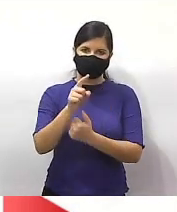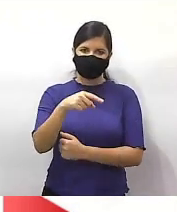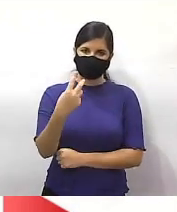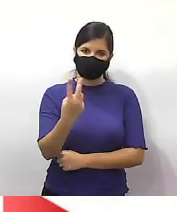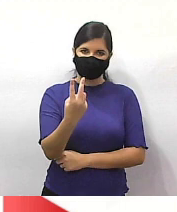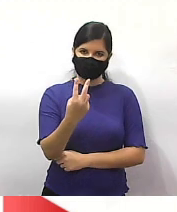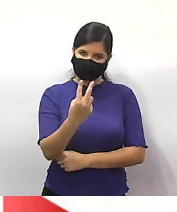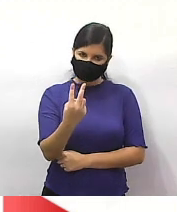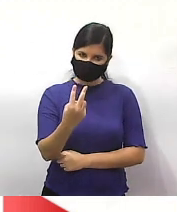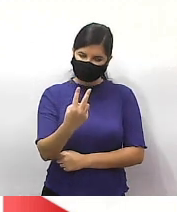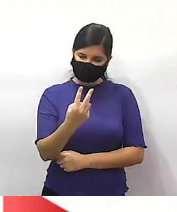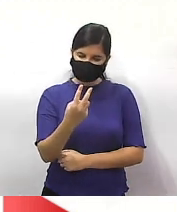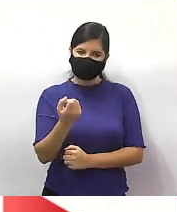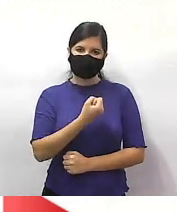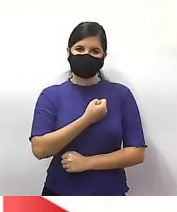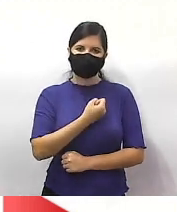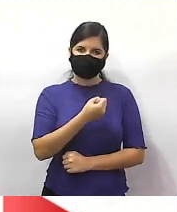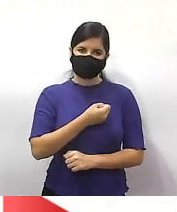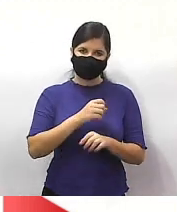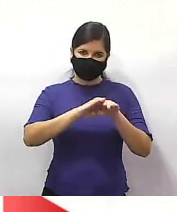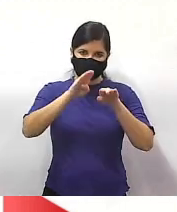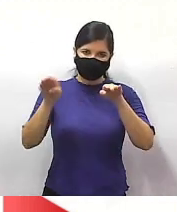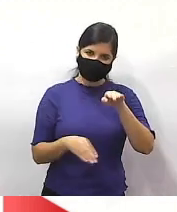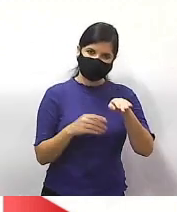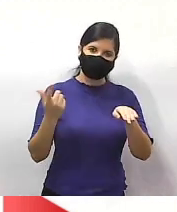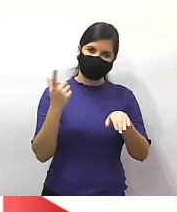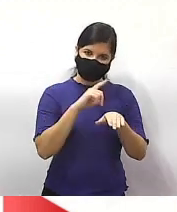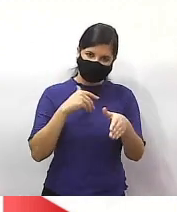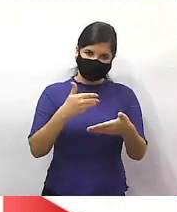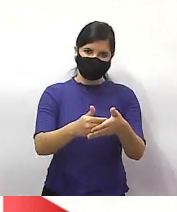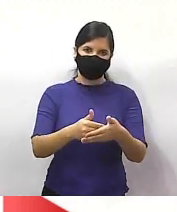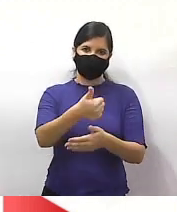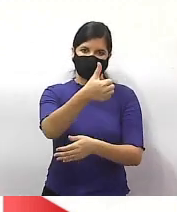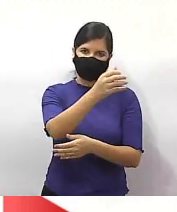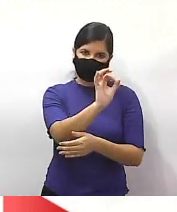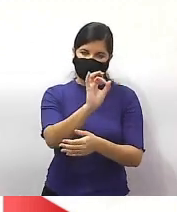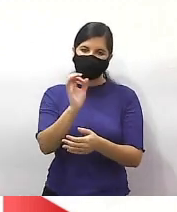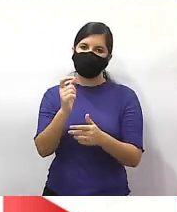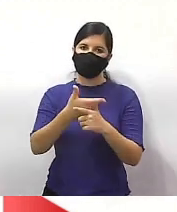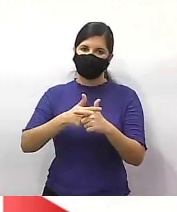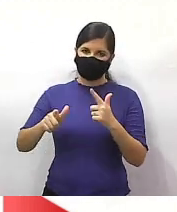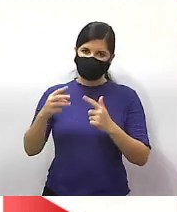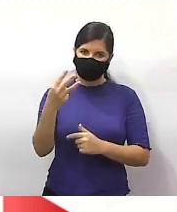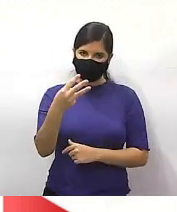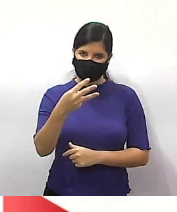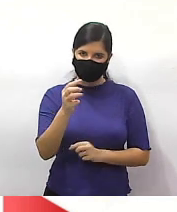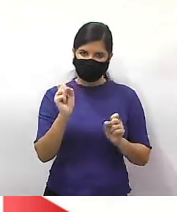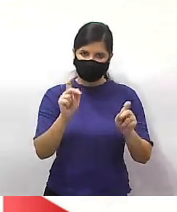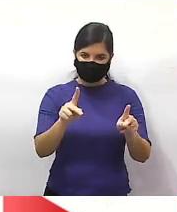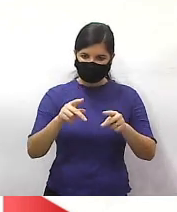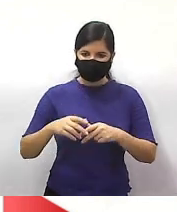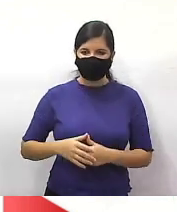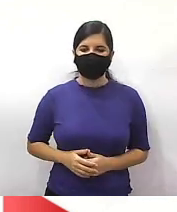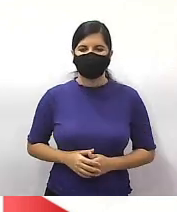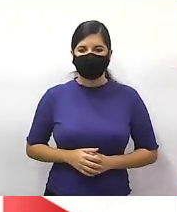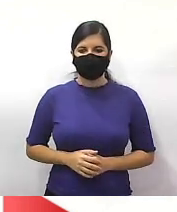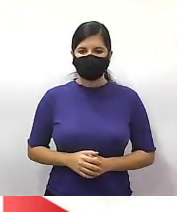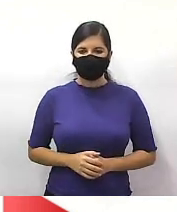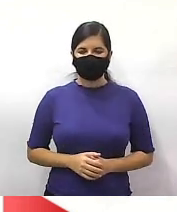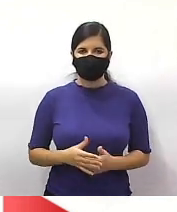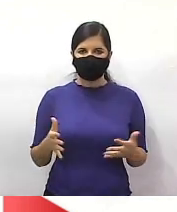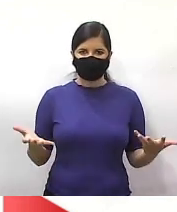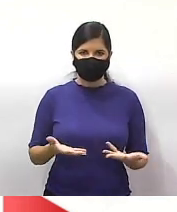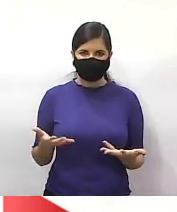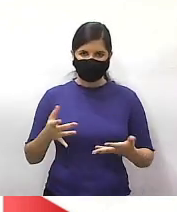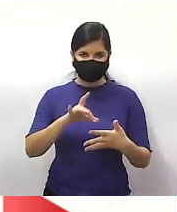é o número 2, que é o menor número e o mais próximo para poder ser múltiplo de 3, tá bom? Segue comigo agora que a gente vai ver